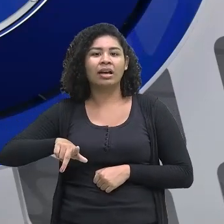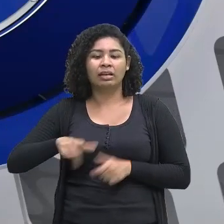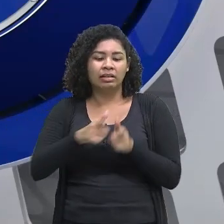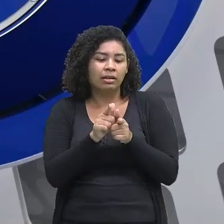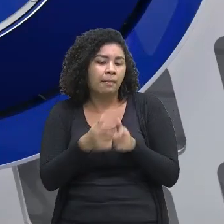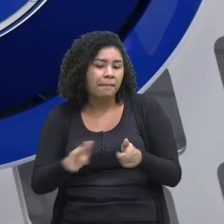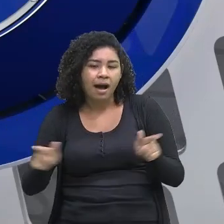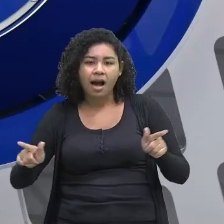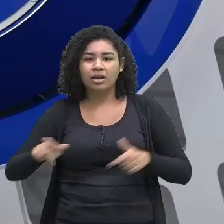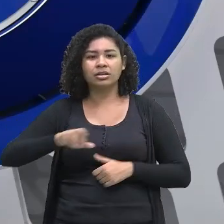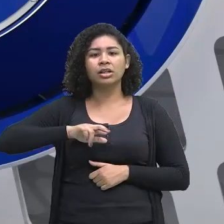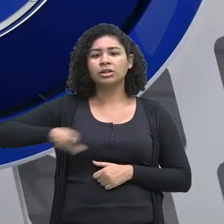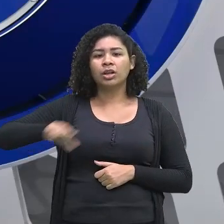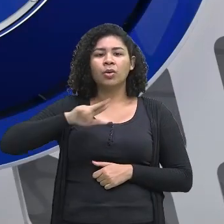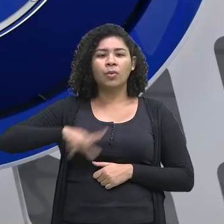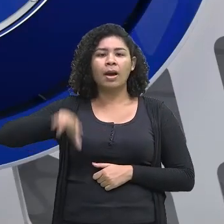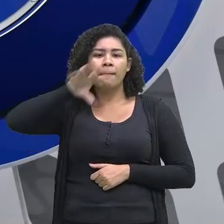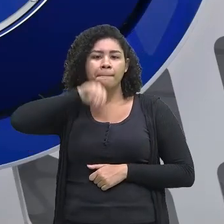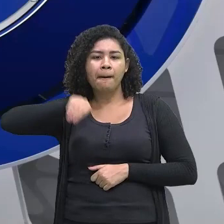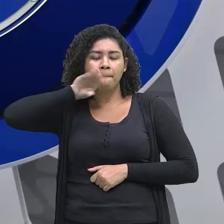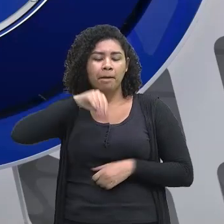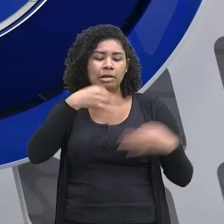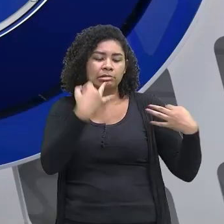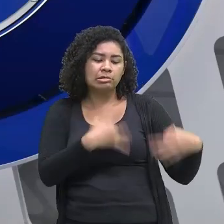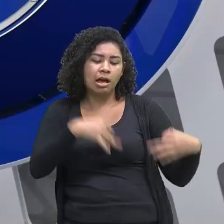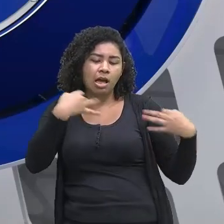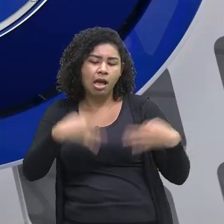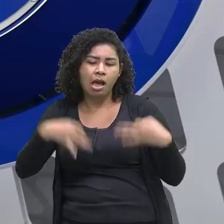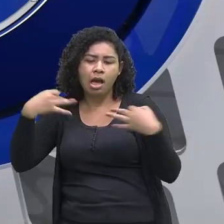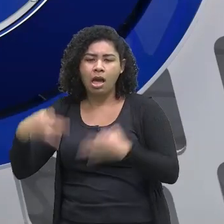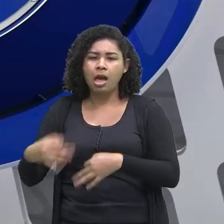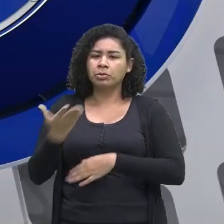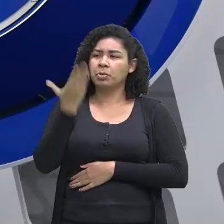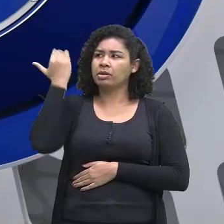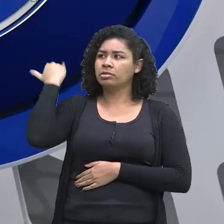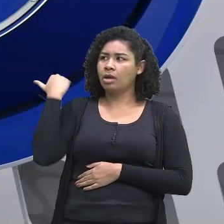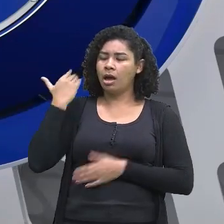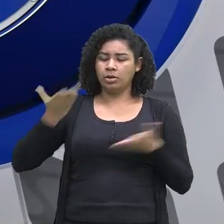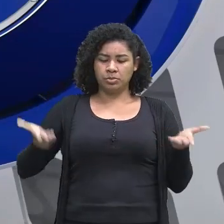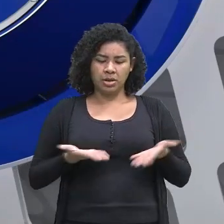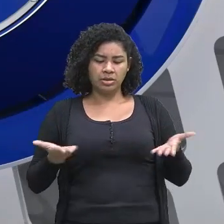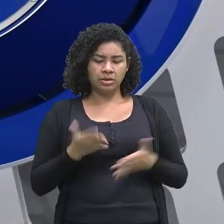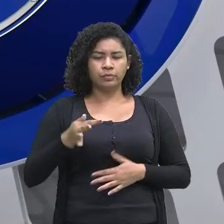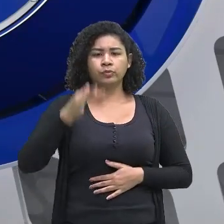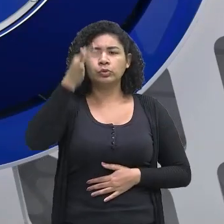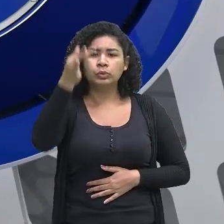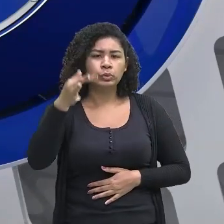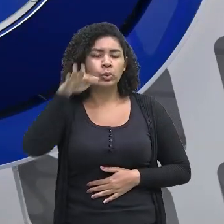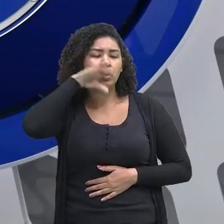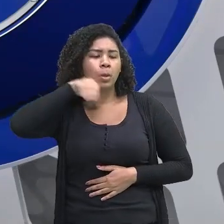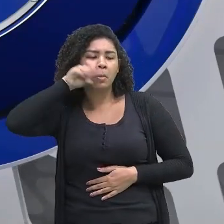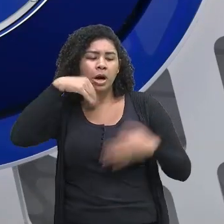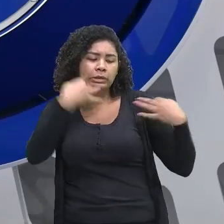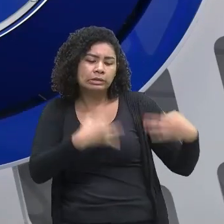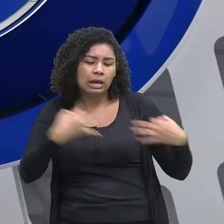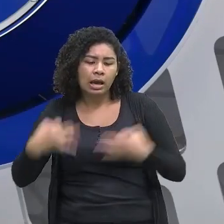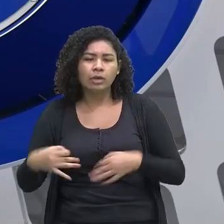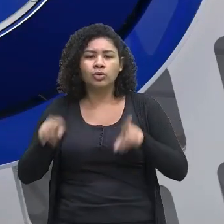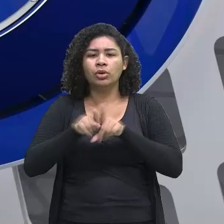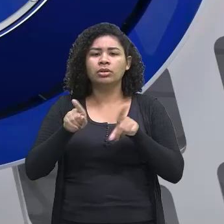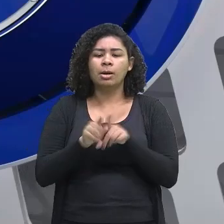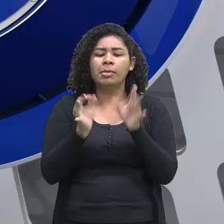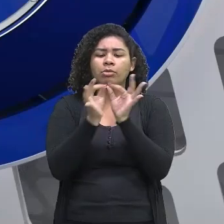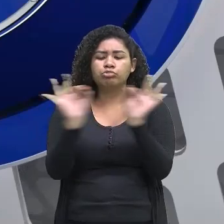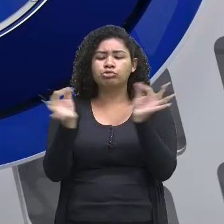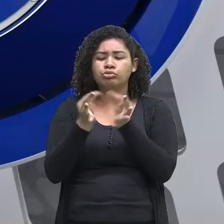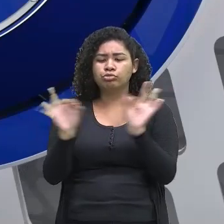por exemplo, corretamente nos tempos verbais, no passado, no presente, e nem a sintaxe, que são os vocabulários,